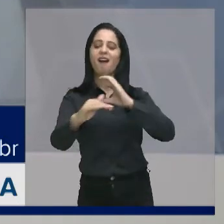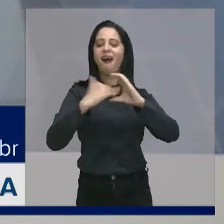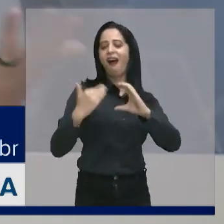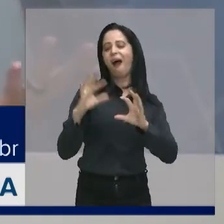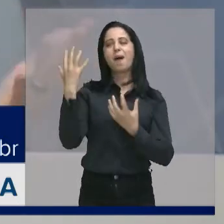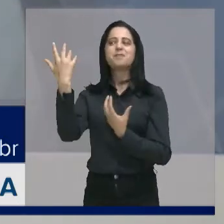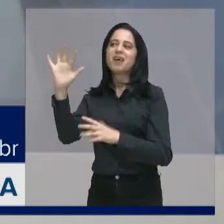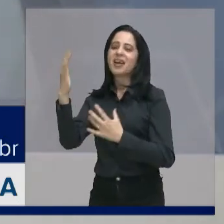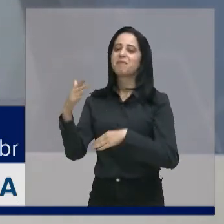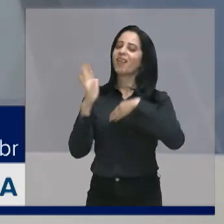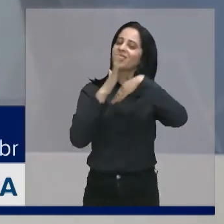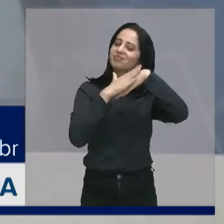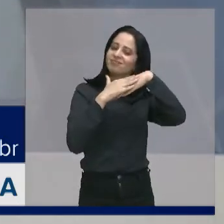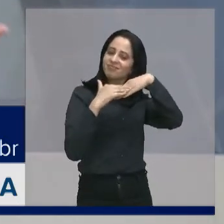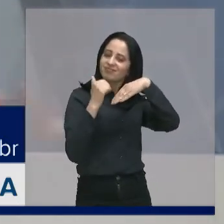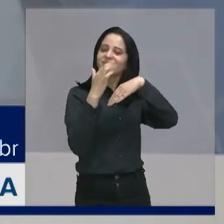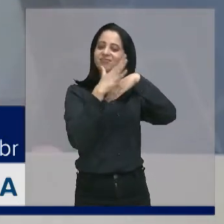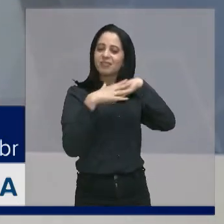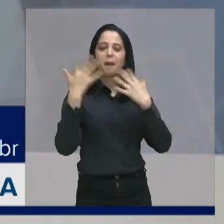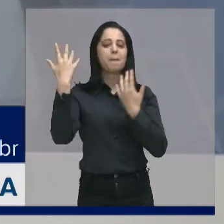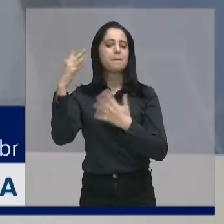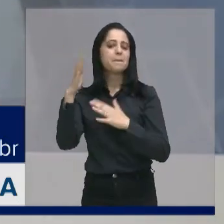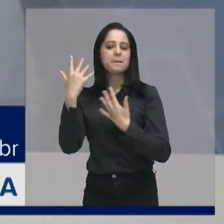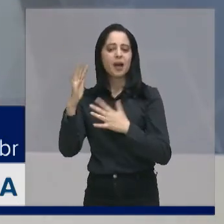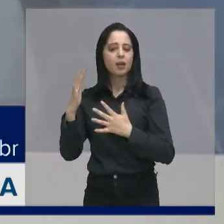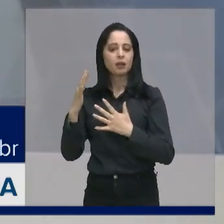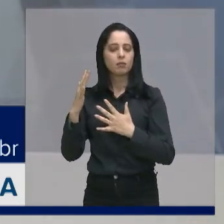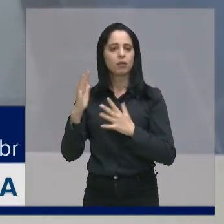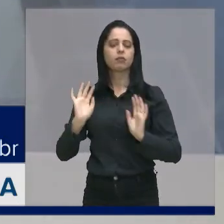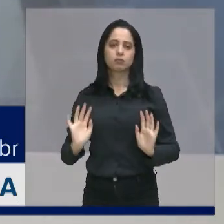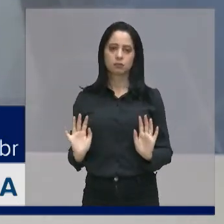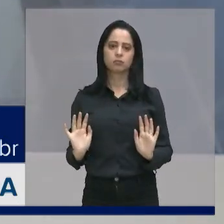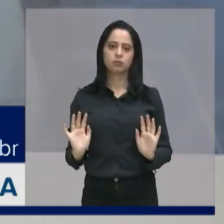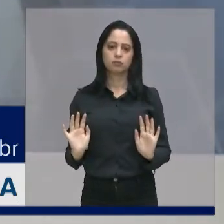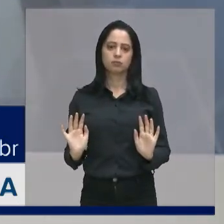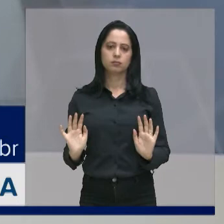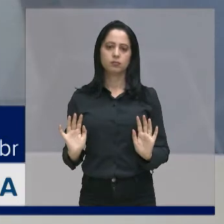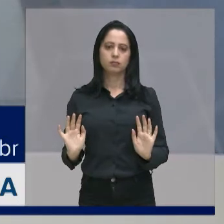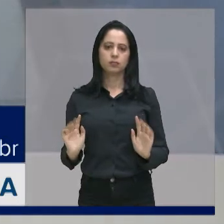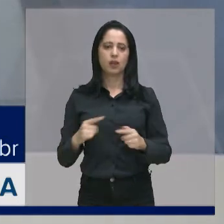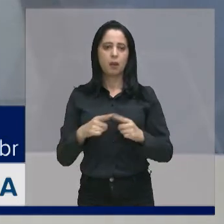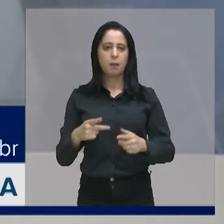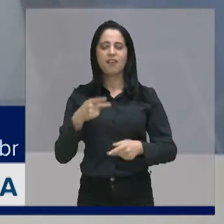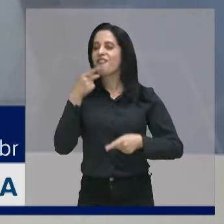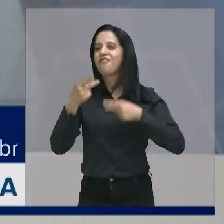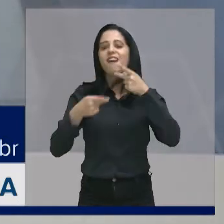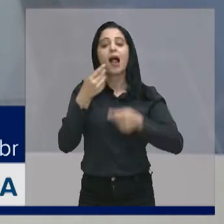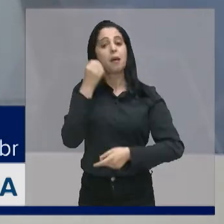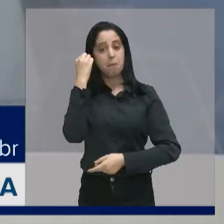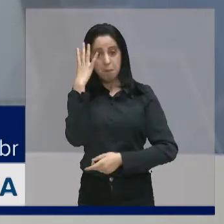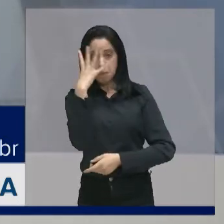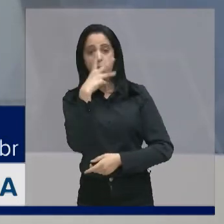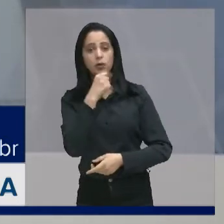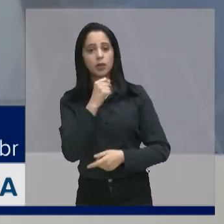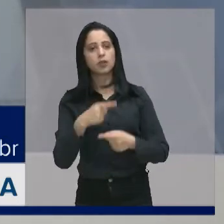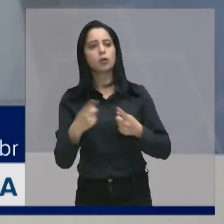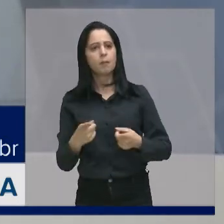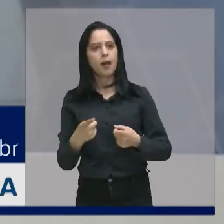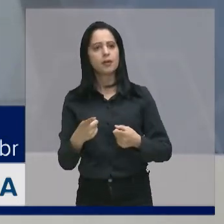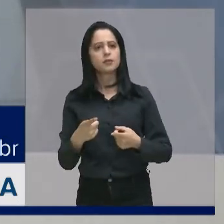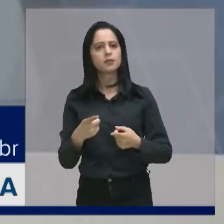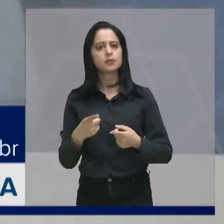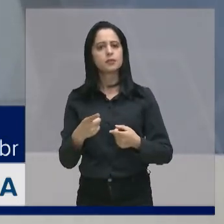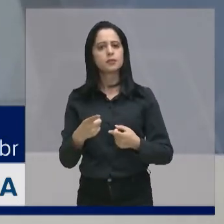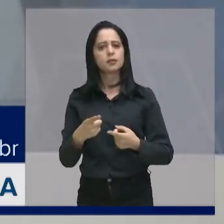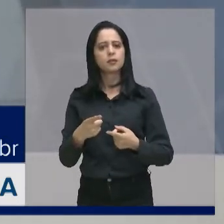recebemos carinho, recebemos parabenização, enfim, umas falas até bonitas. Mas, na hora, no dia a dia,